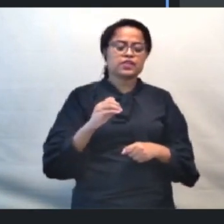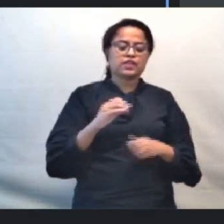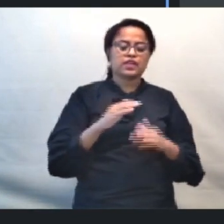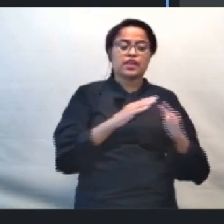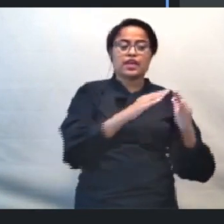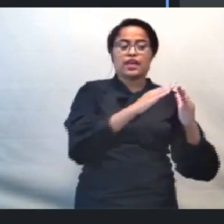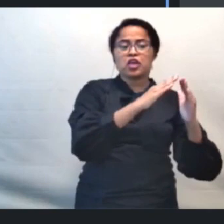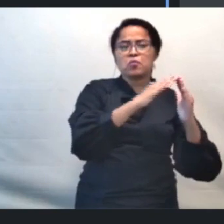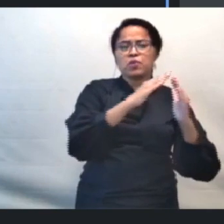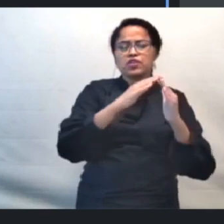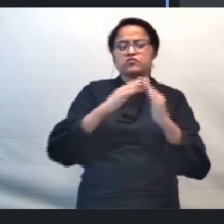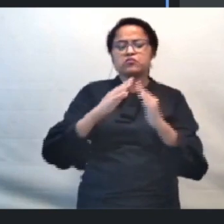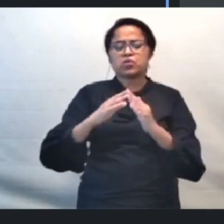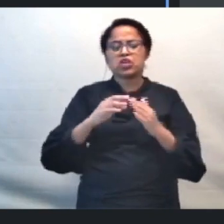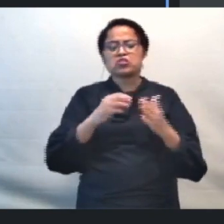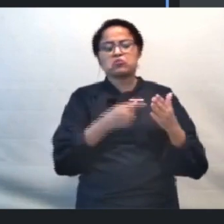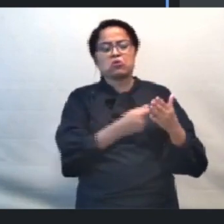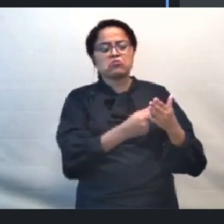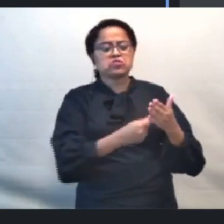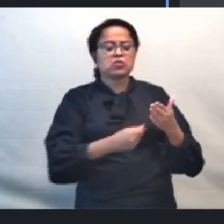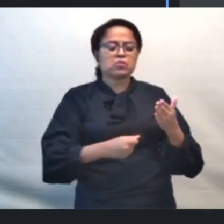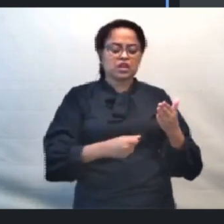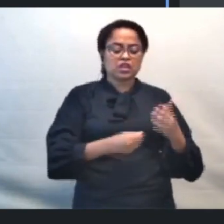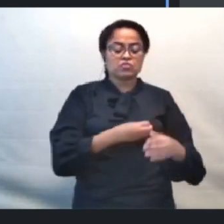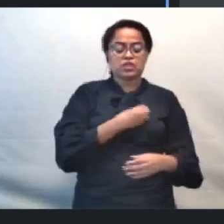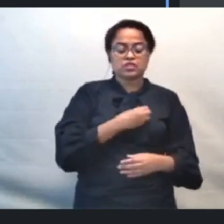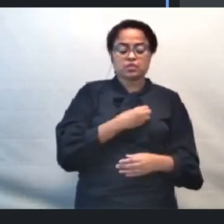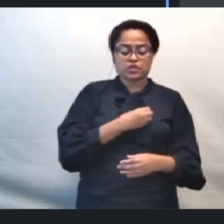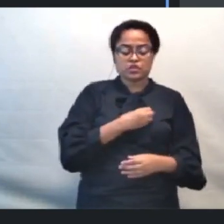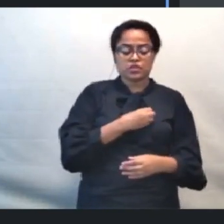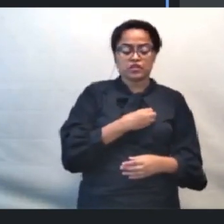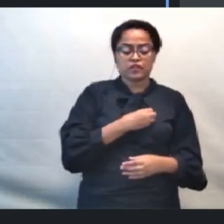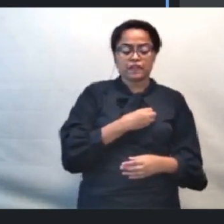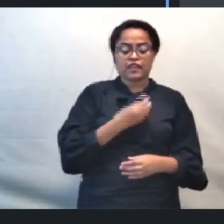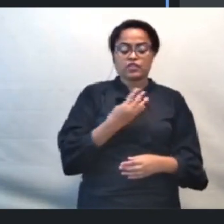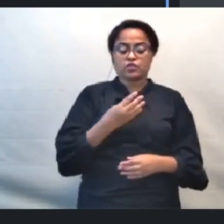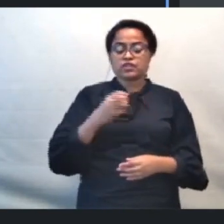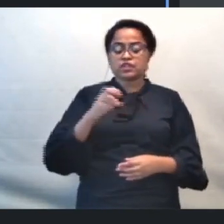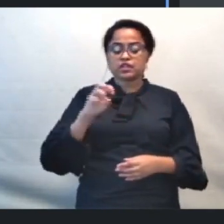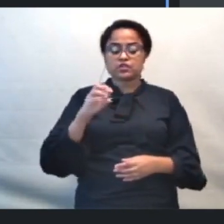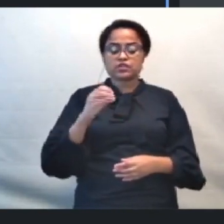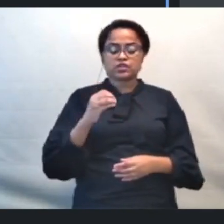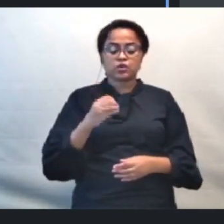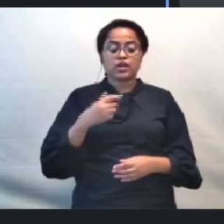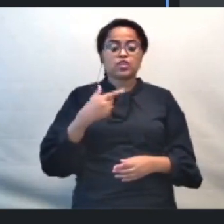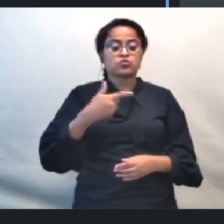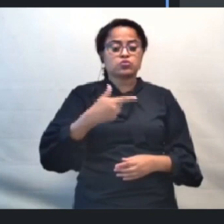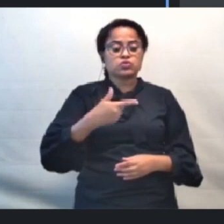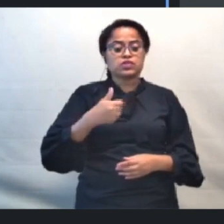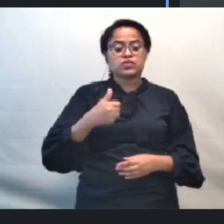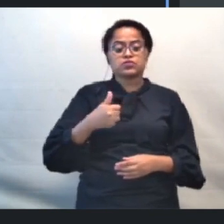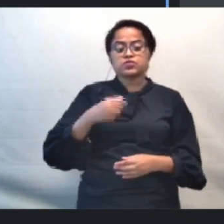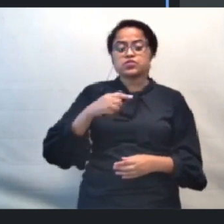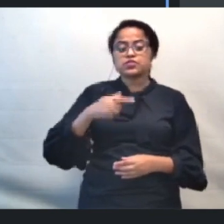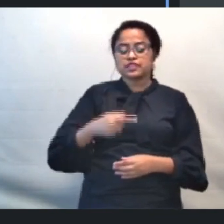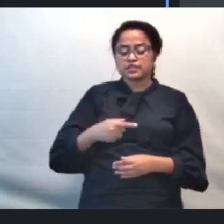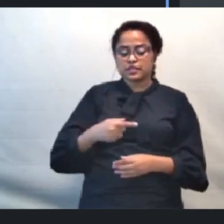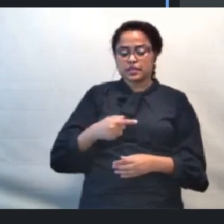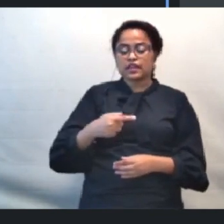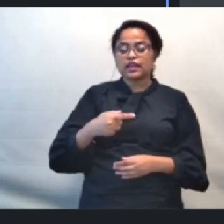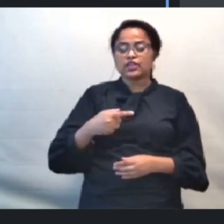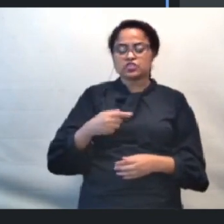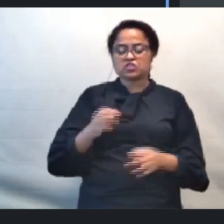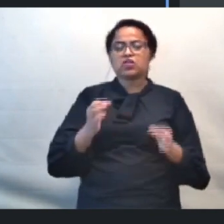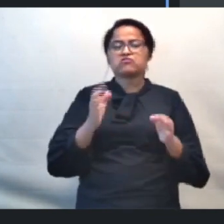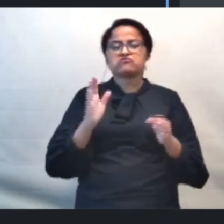participativo não iniciados. Desses 450, 217 já foram concluídos, e aí o dado é 143 em